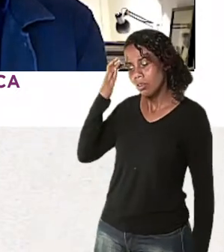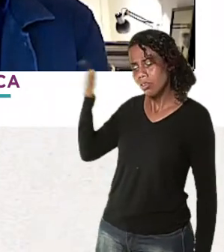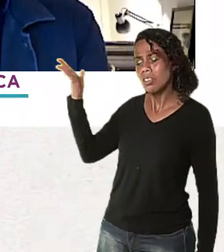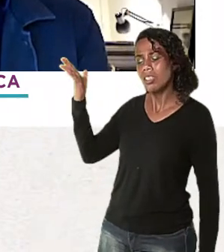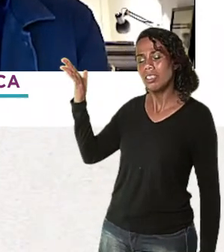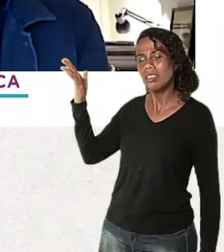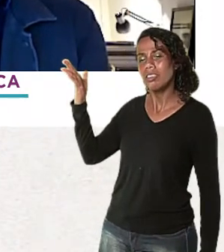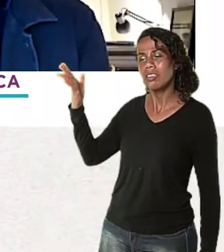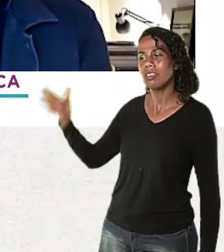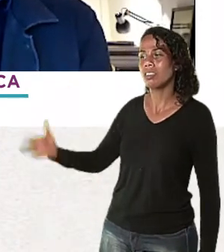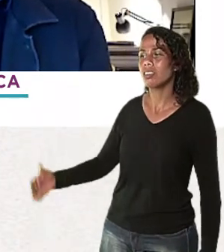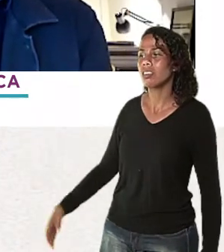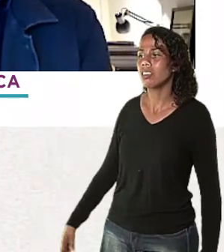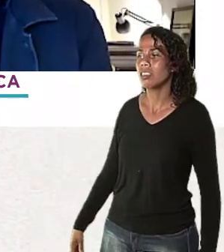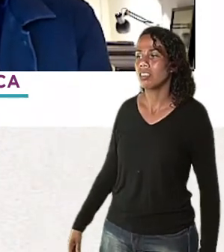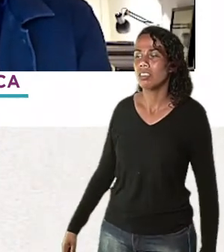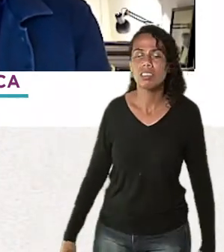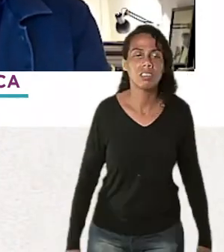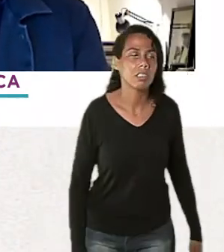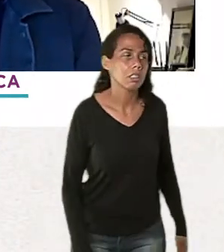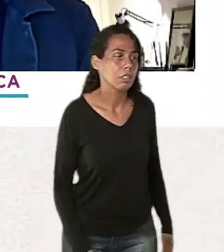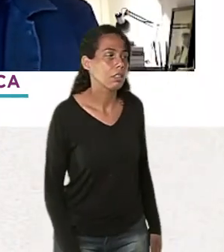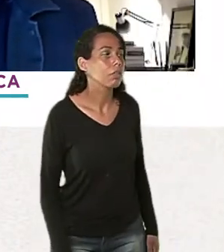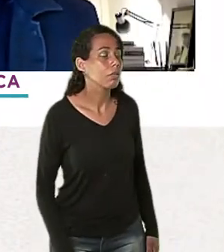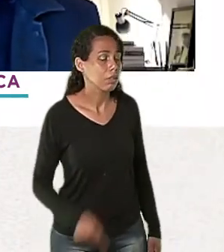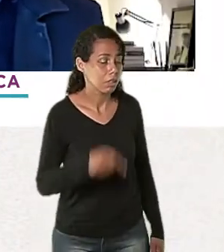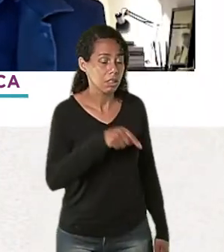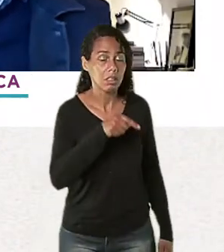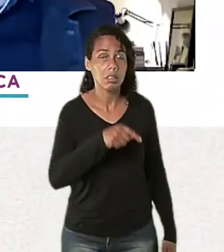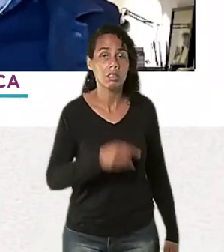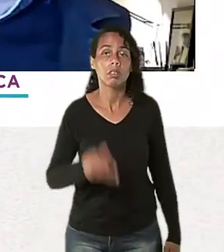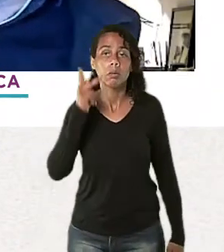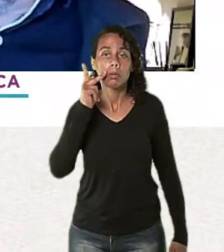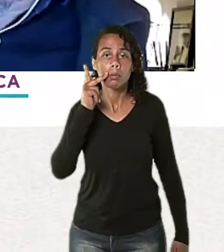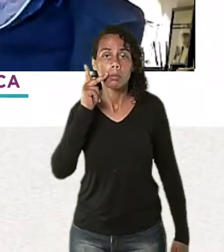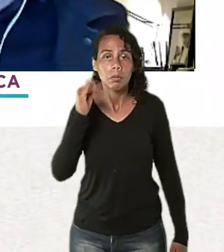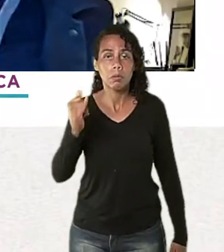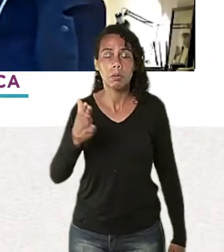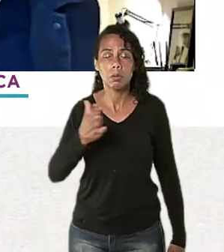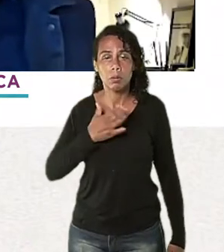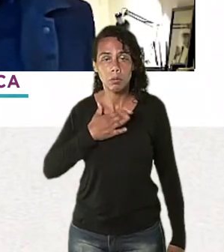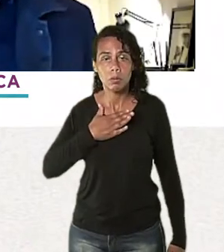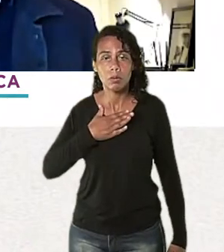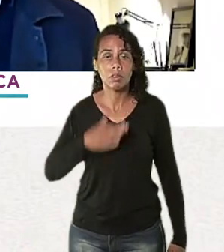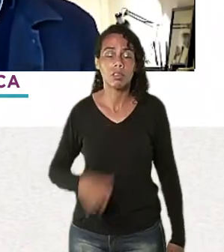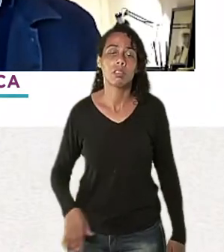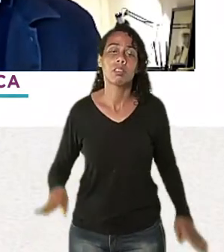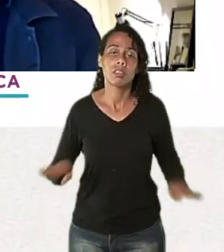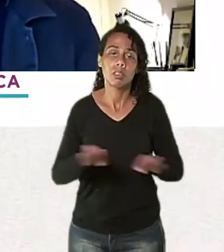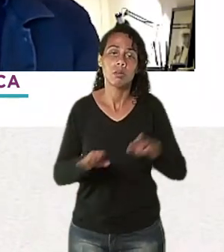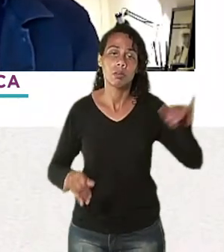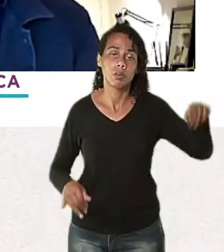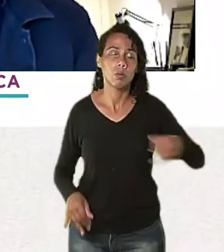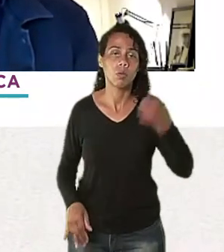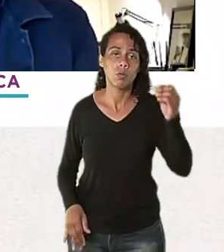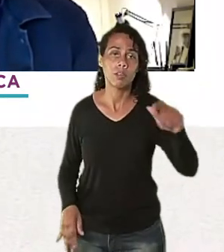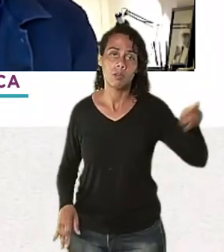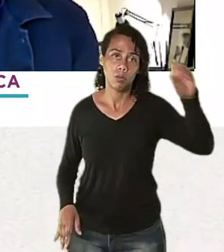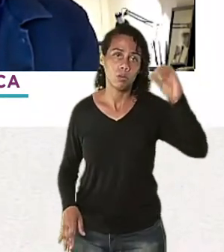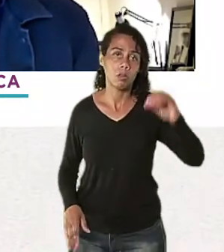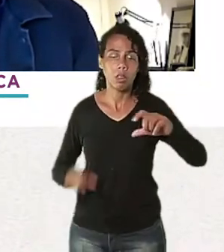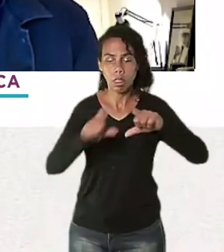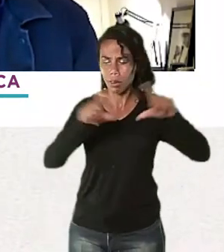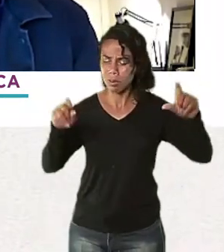Villa-Lobos? Eu não tinha não, nem meu pensado. pai, que é argentino, sabe falar meu nome? Ele fala João. Isso. Querido, então, para encerrar, eu queria